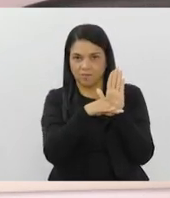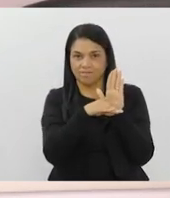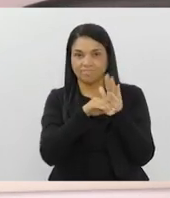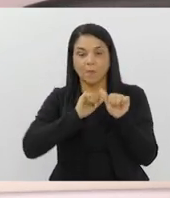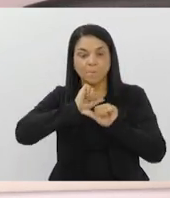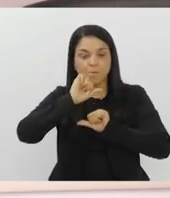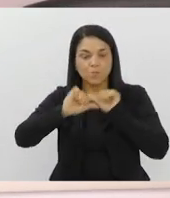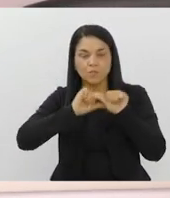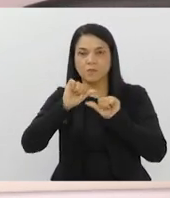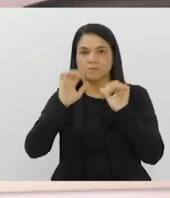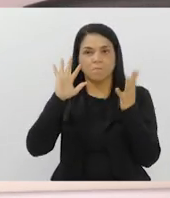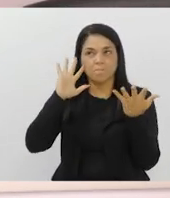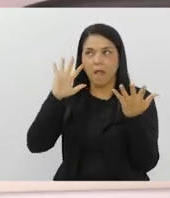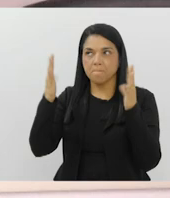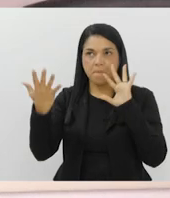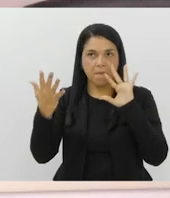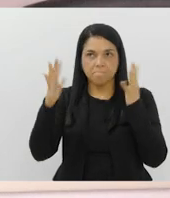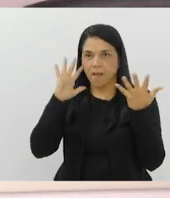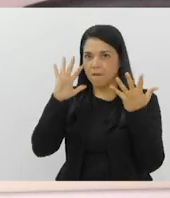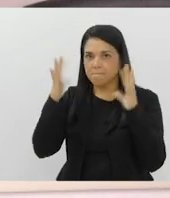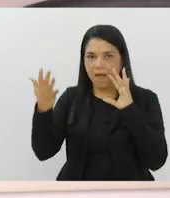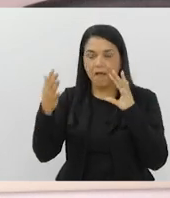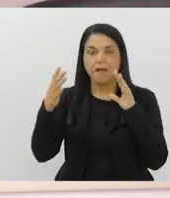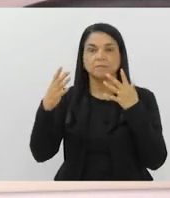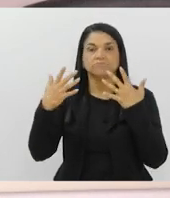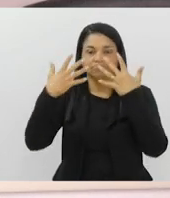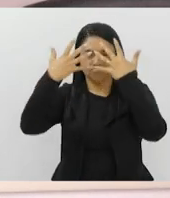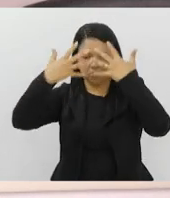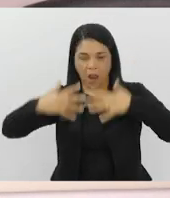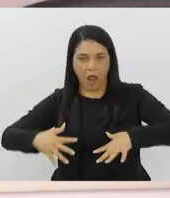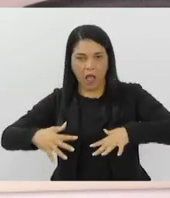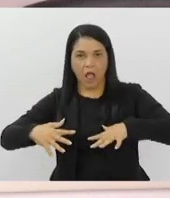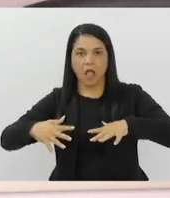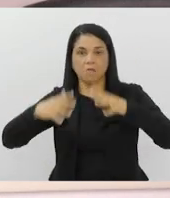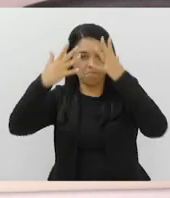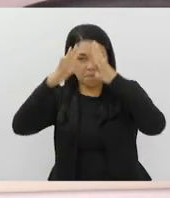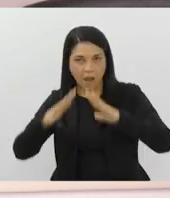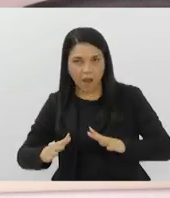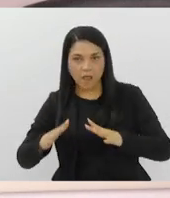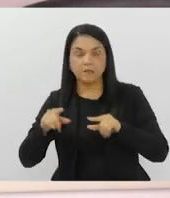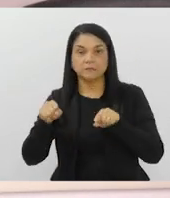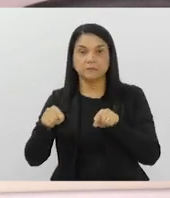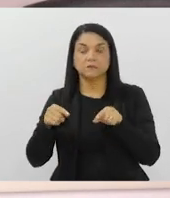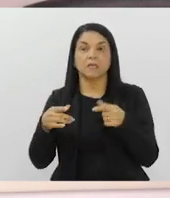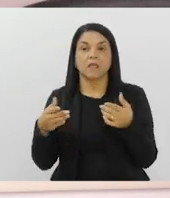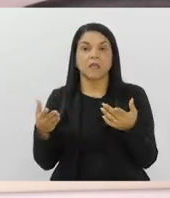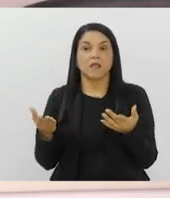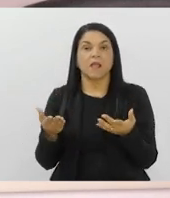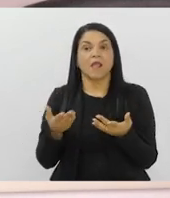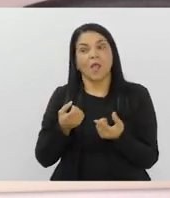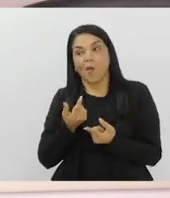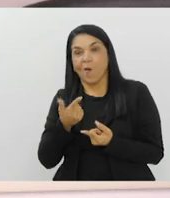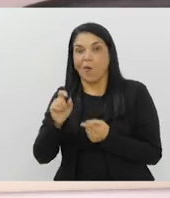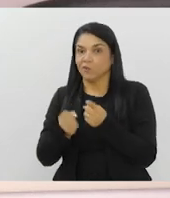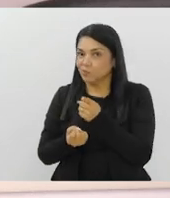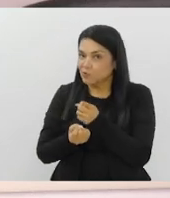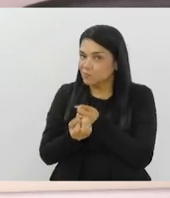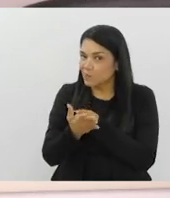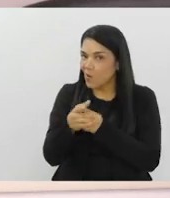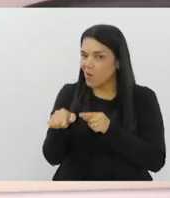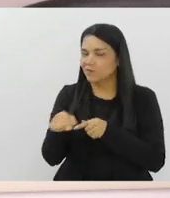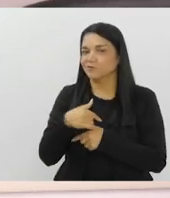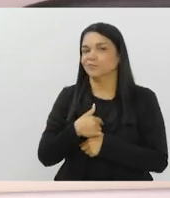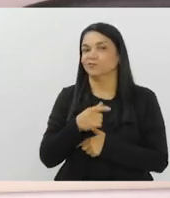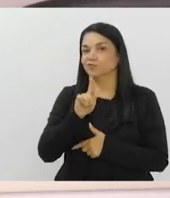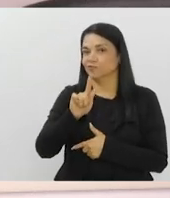Mudanças climáticas, situações de desastres. Também temos agora, é outro spoiler, teremos aí no